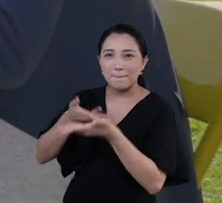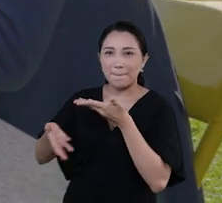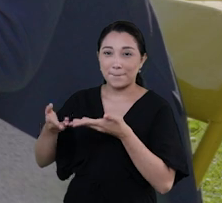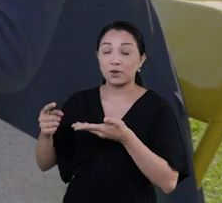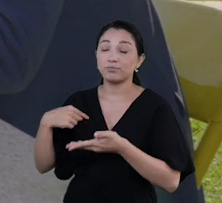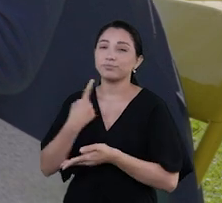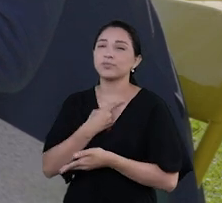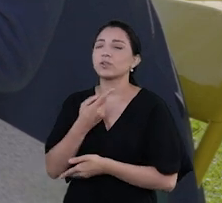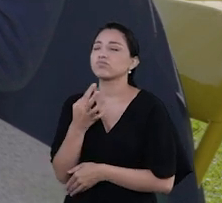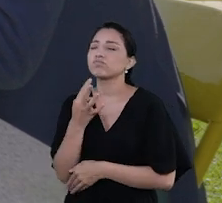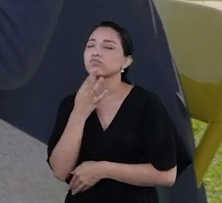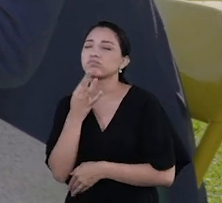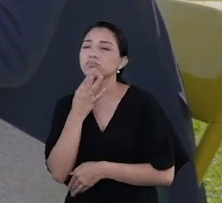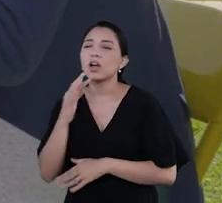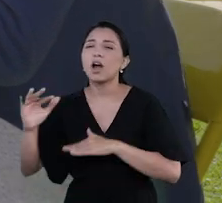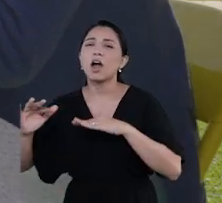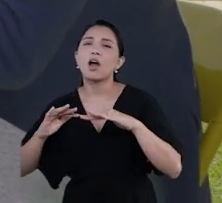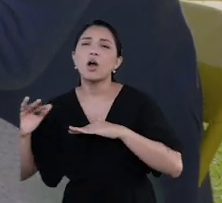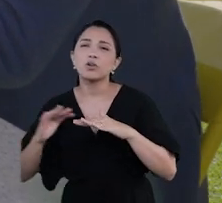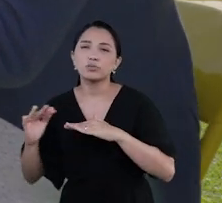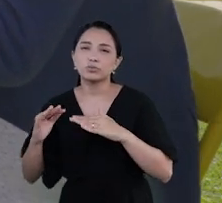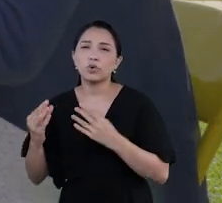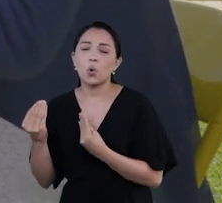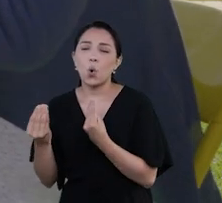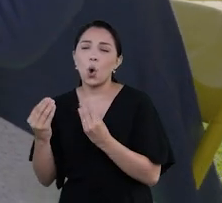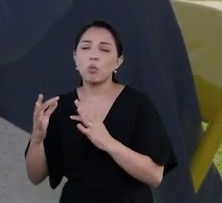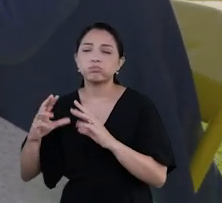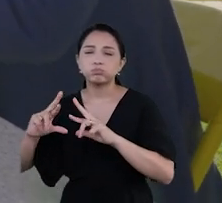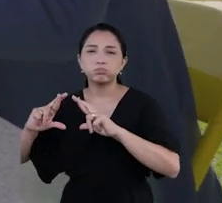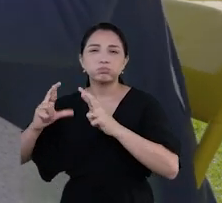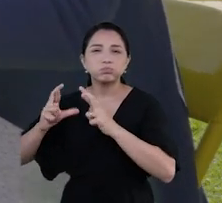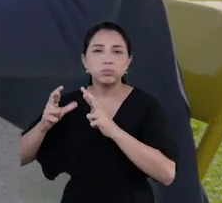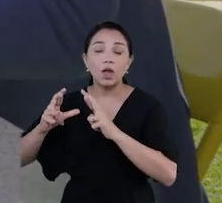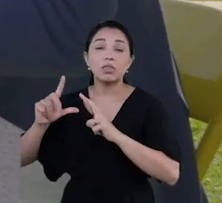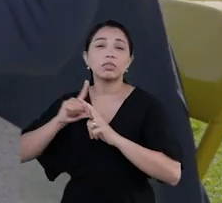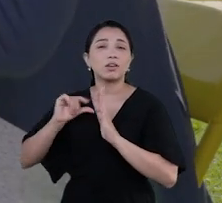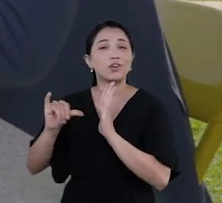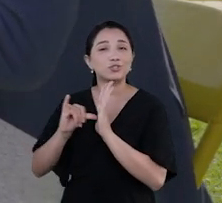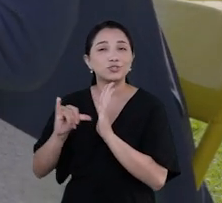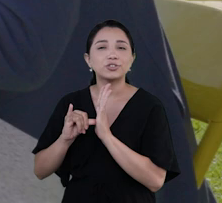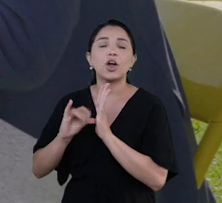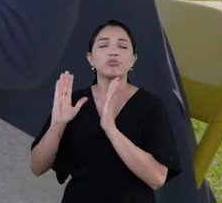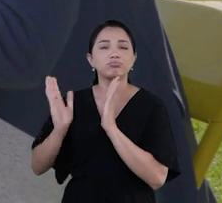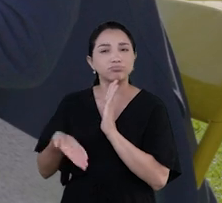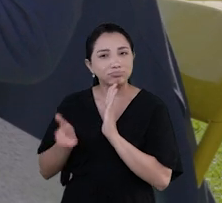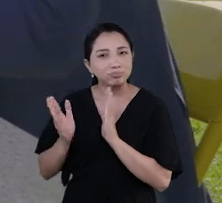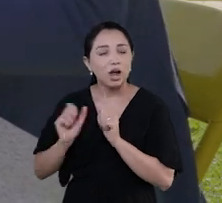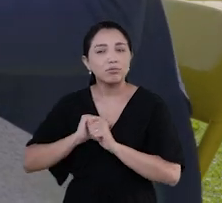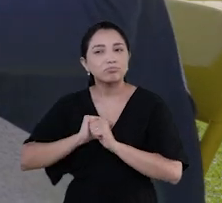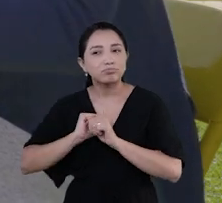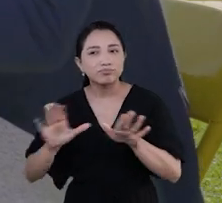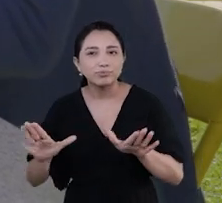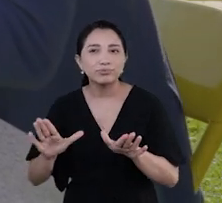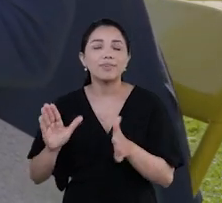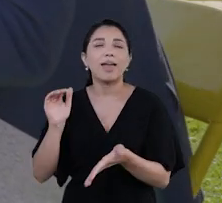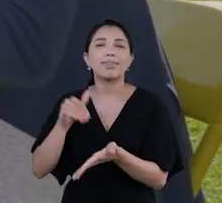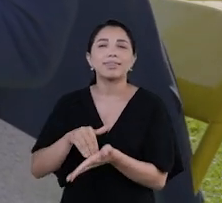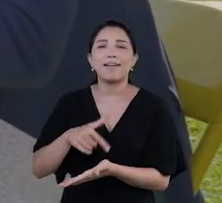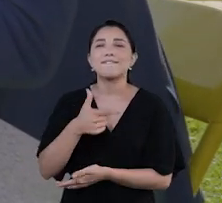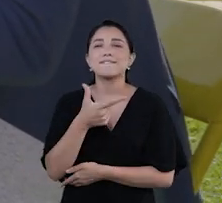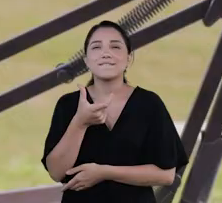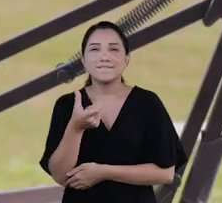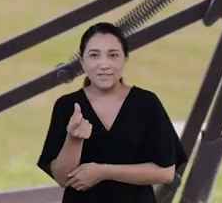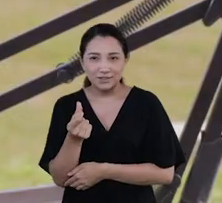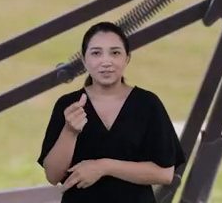ações de sustentabilidade da rede esse edital inclusive está no ar ele se encerra agora dia 26 de Junho mas já temos 200